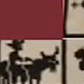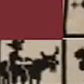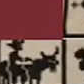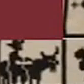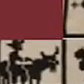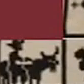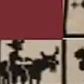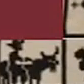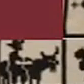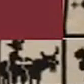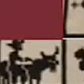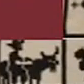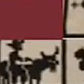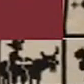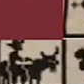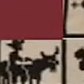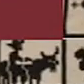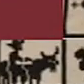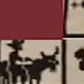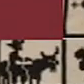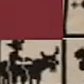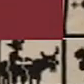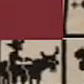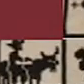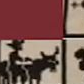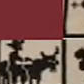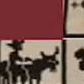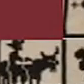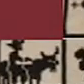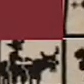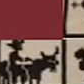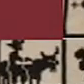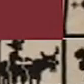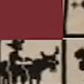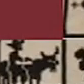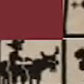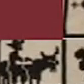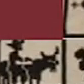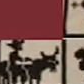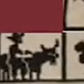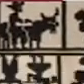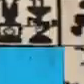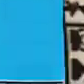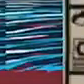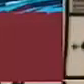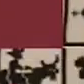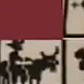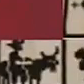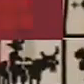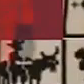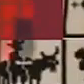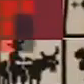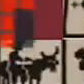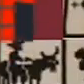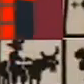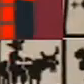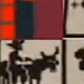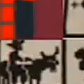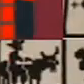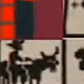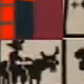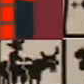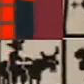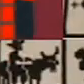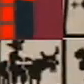é outra história que um dia vai ser contada, como essa que eu narrei, dessa forma bem rimada.